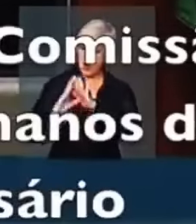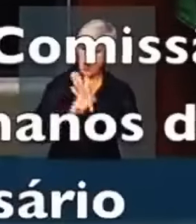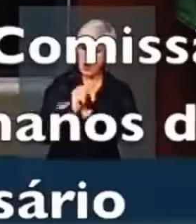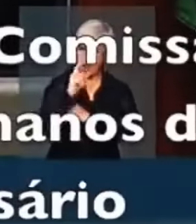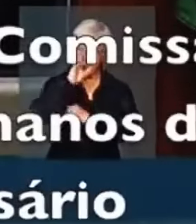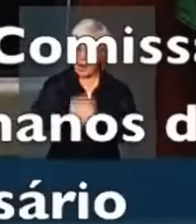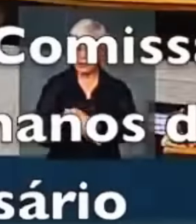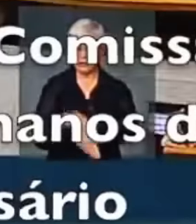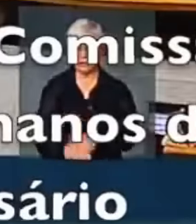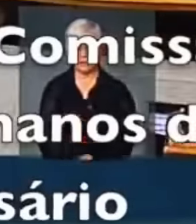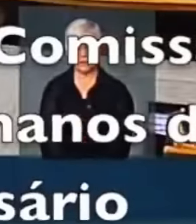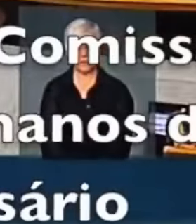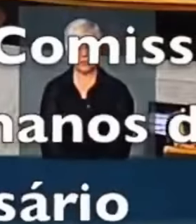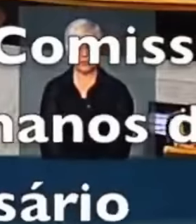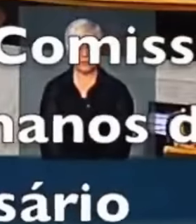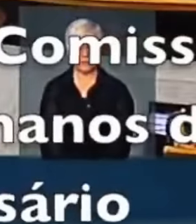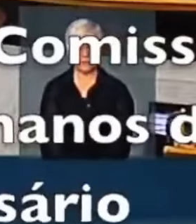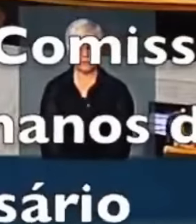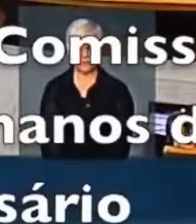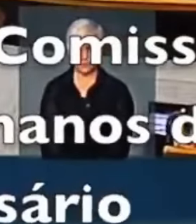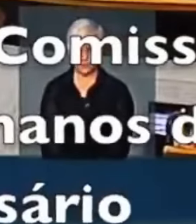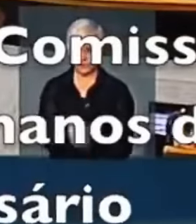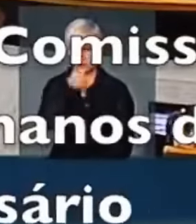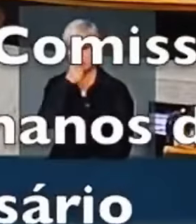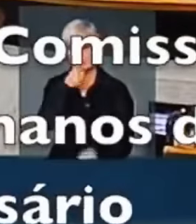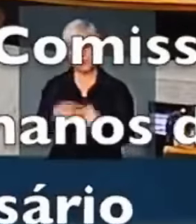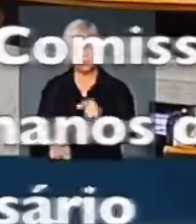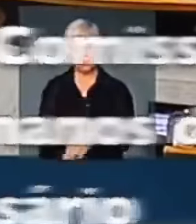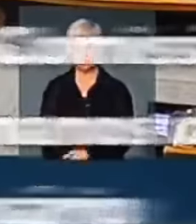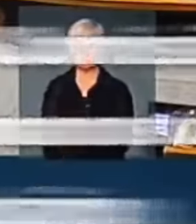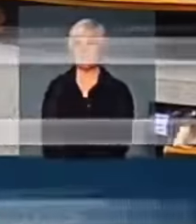Parabéns por estar junto do Brasil, de todos os da Comissão de Direitos Humanos, trabalhadores.